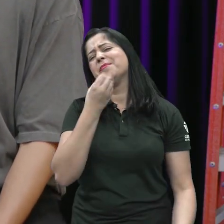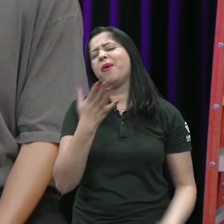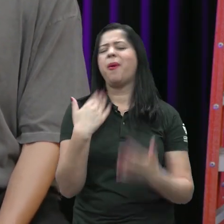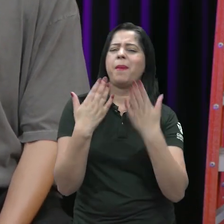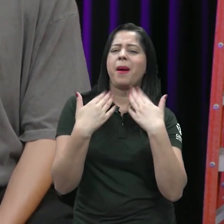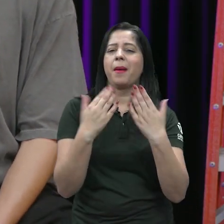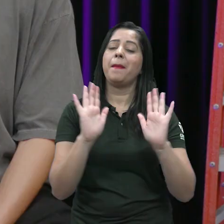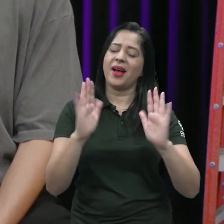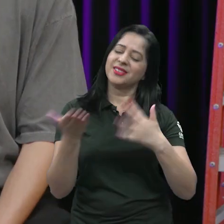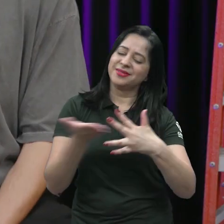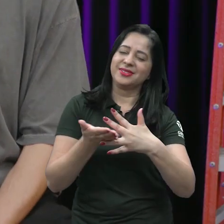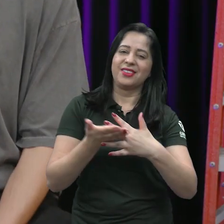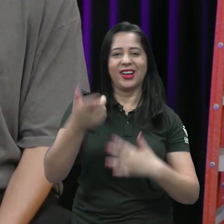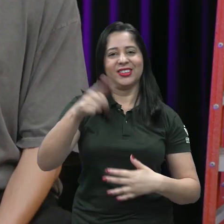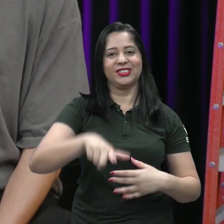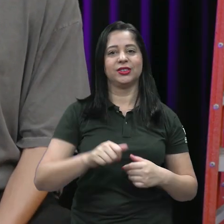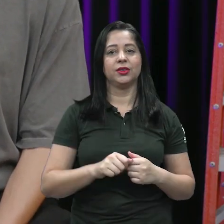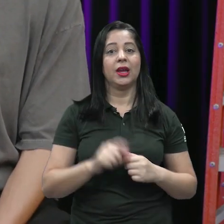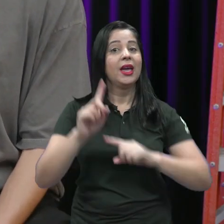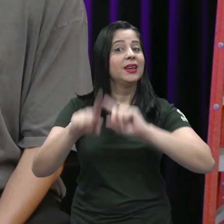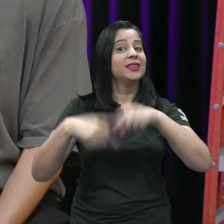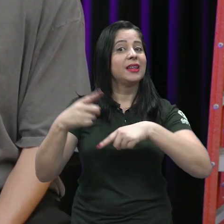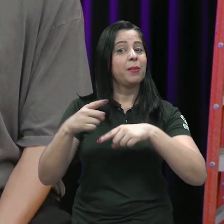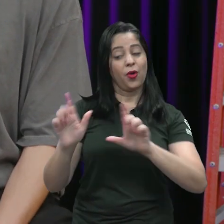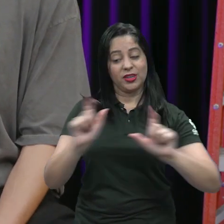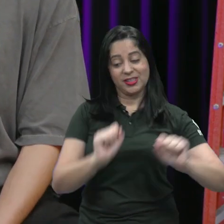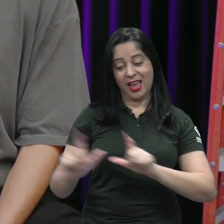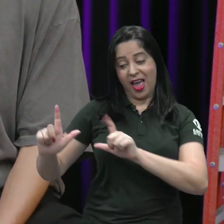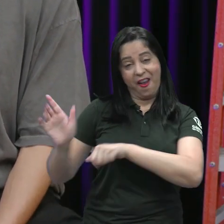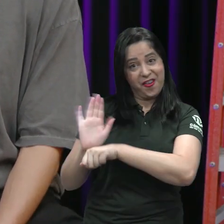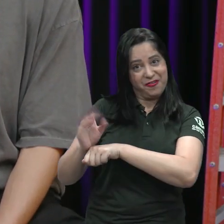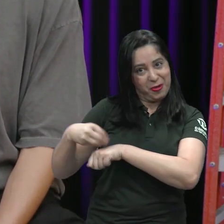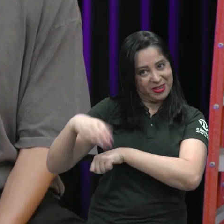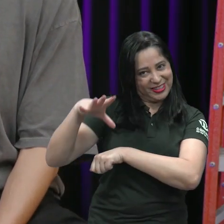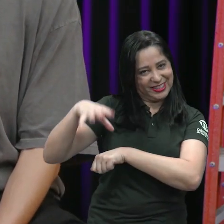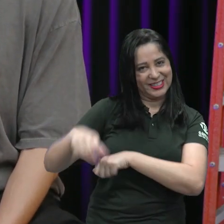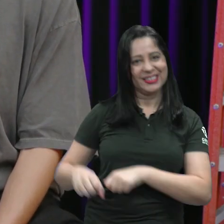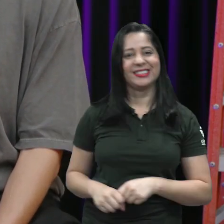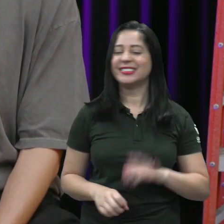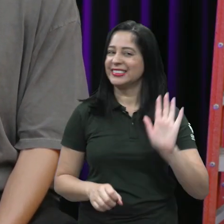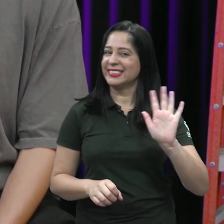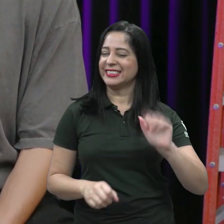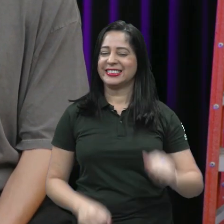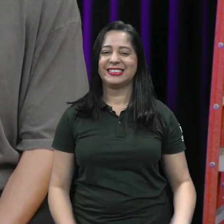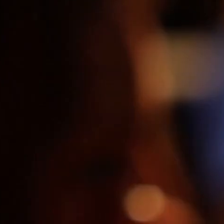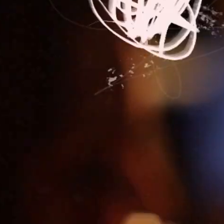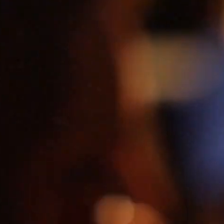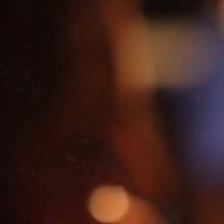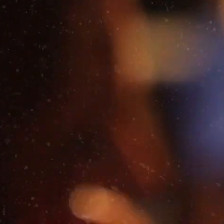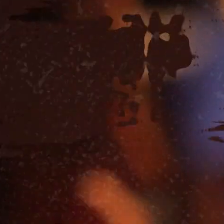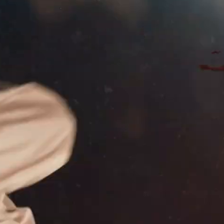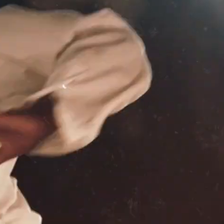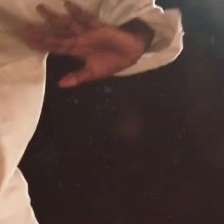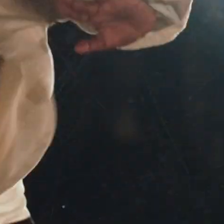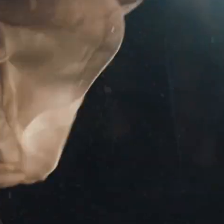papo, né? Mas vamos direto pro intervalo. Sim, e já tem o quê? Sessão pipoca. É isso, até já.